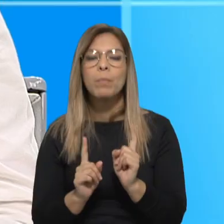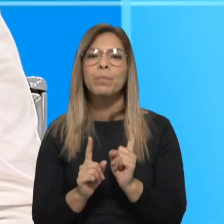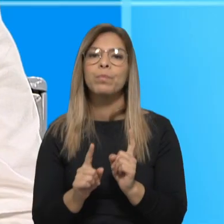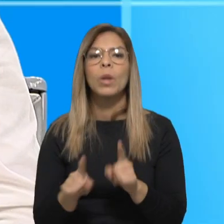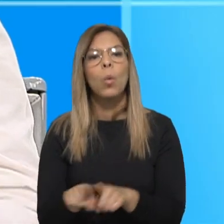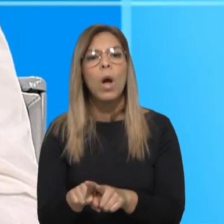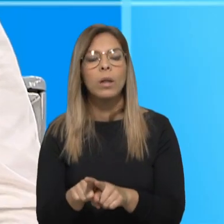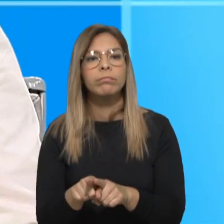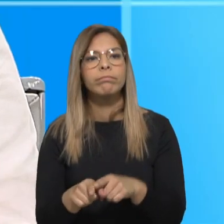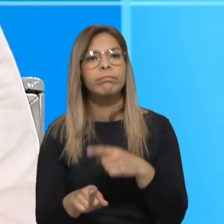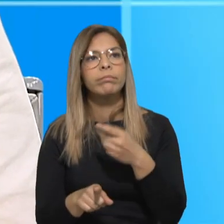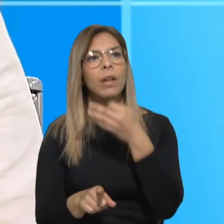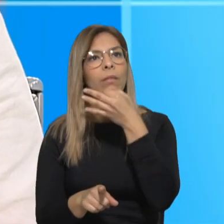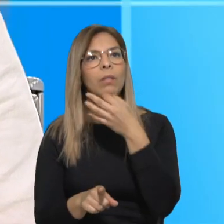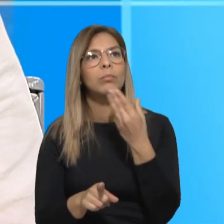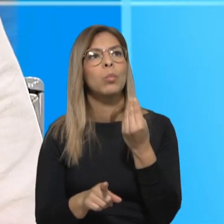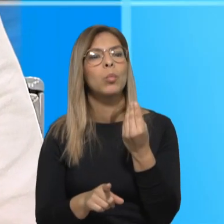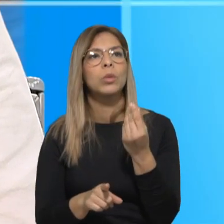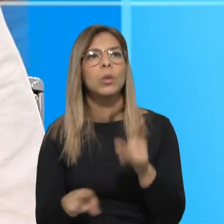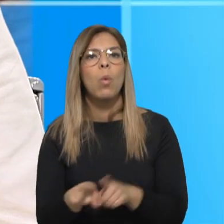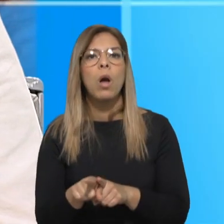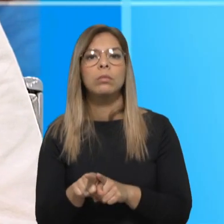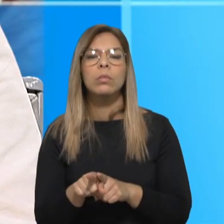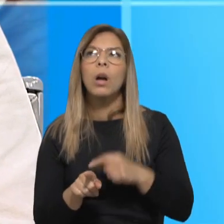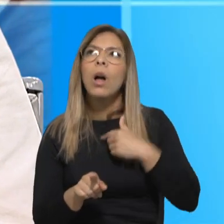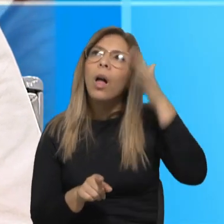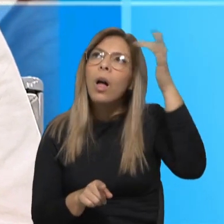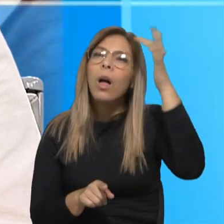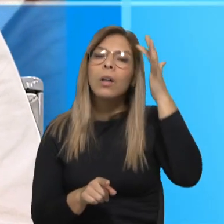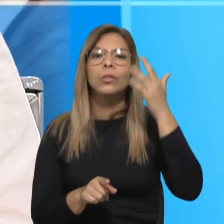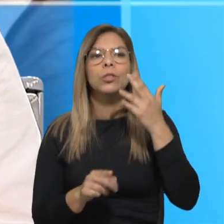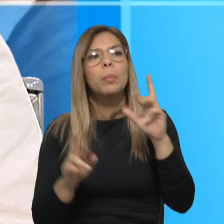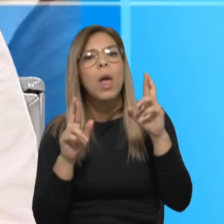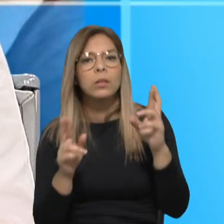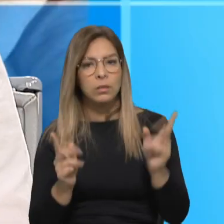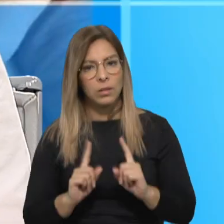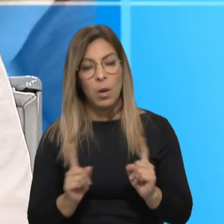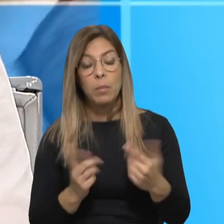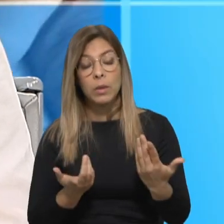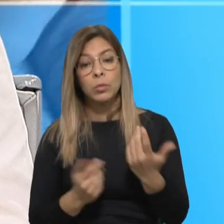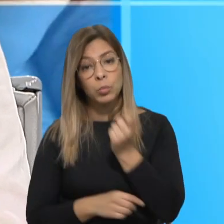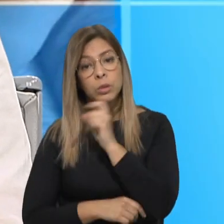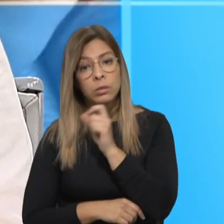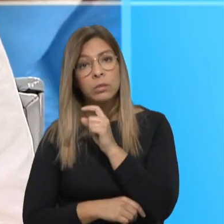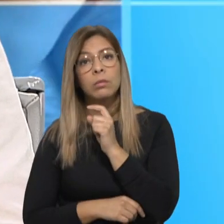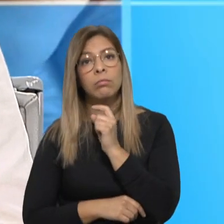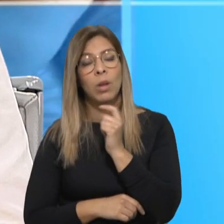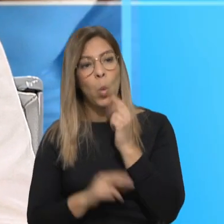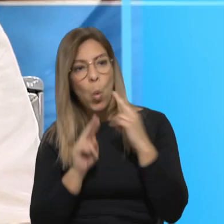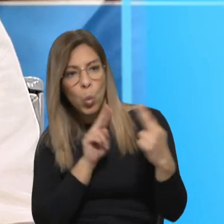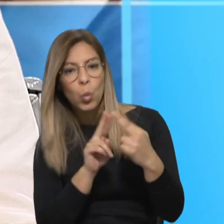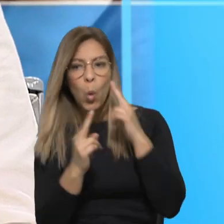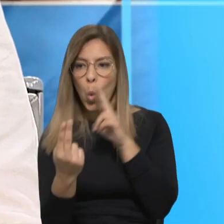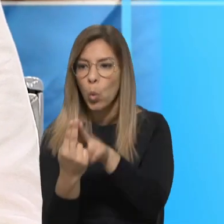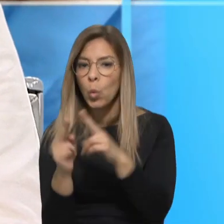Não interessa muito estarmos a fazer grandes teorias da esperança. Importa é perceber cada vez mais que é no encontro, na relação interpessoal,